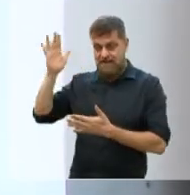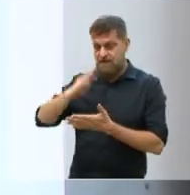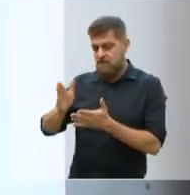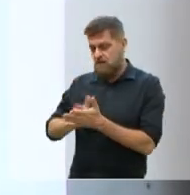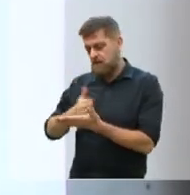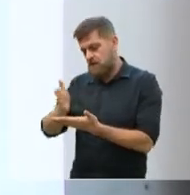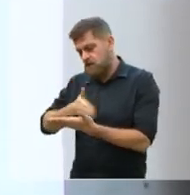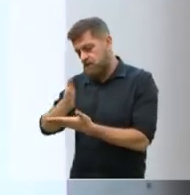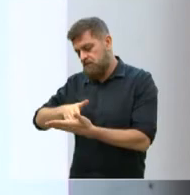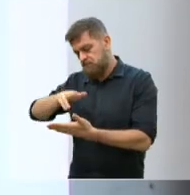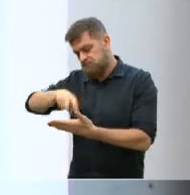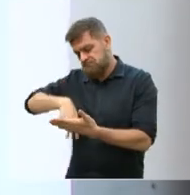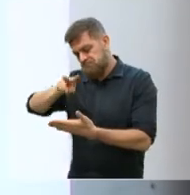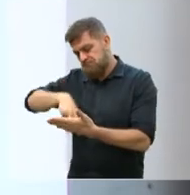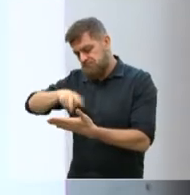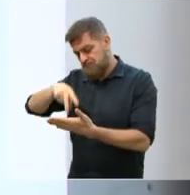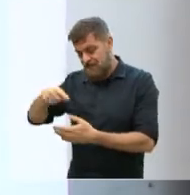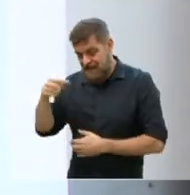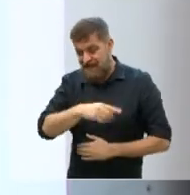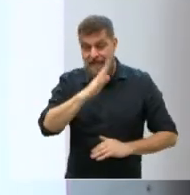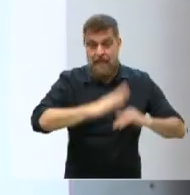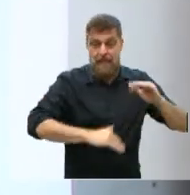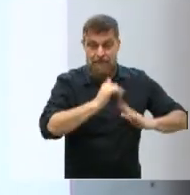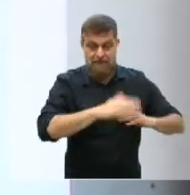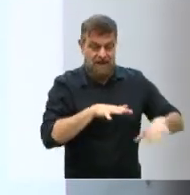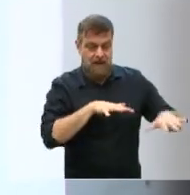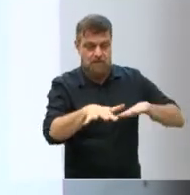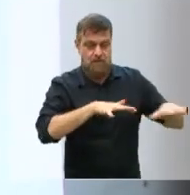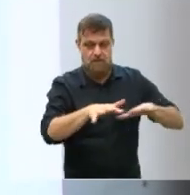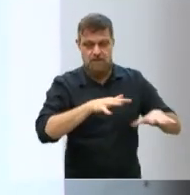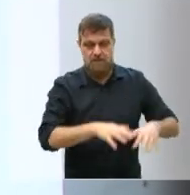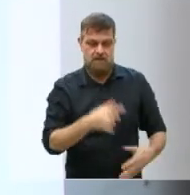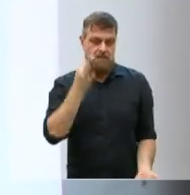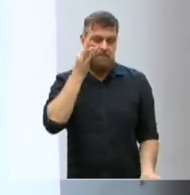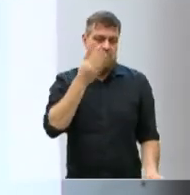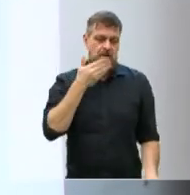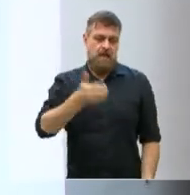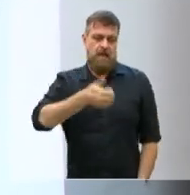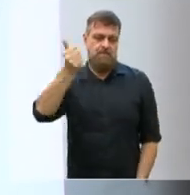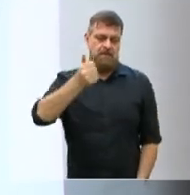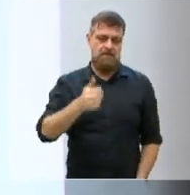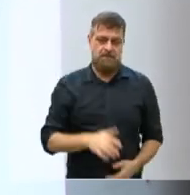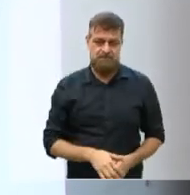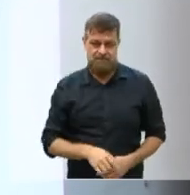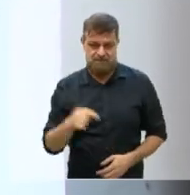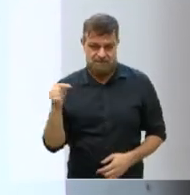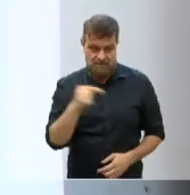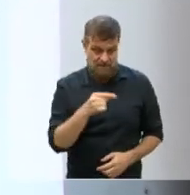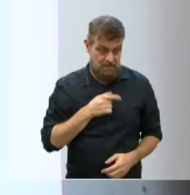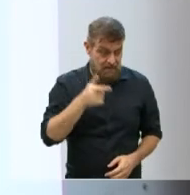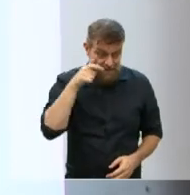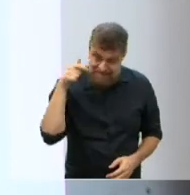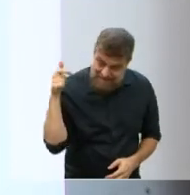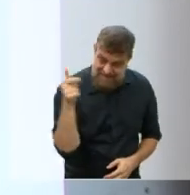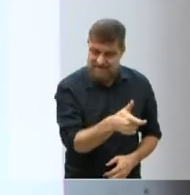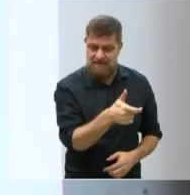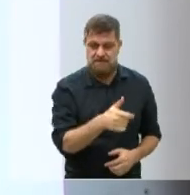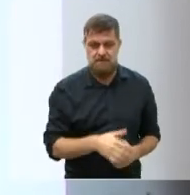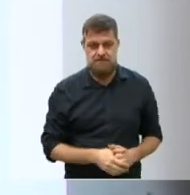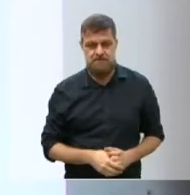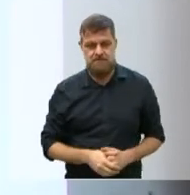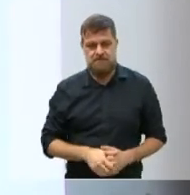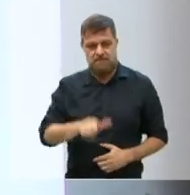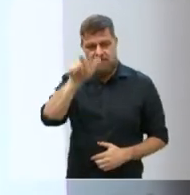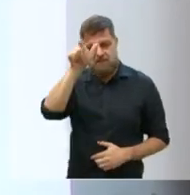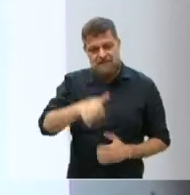livro, que é uma coisa estática, aqui em movimento. Fica muito melhor para ele aprender. As conexões são mais interessantes. Olha, às vezes a